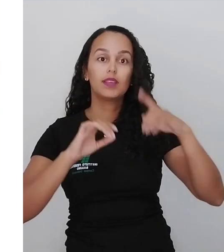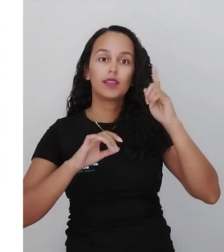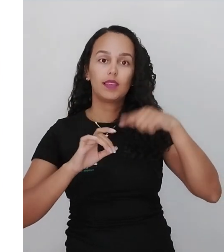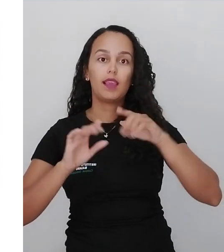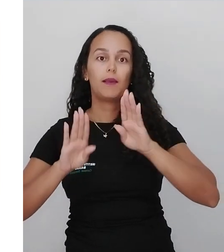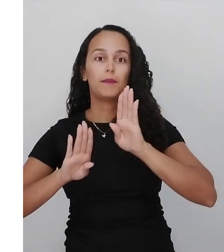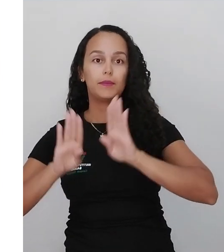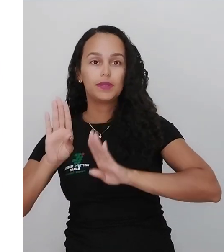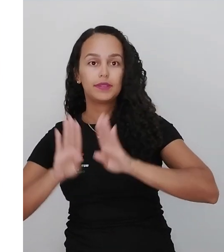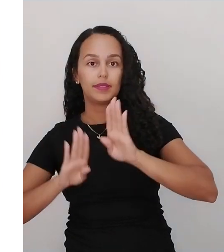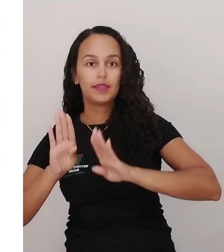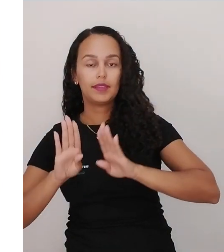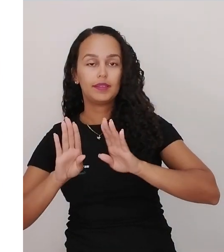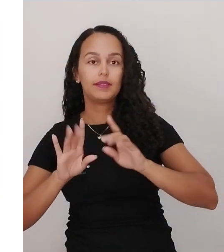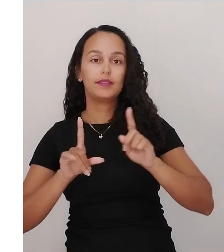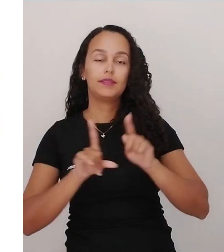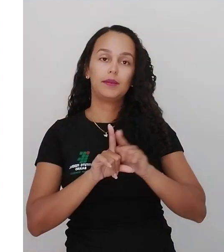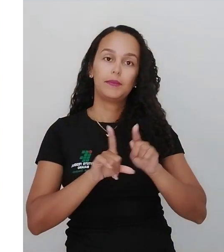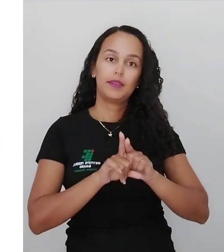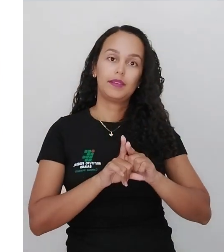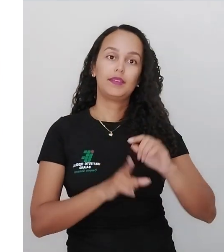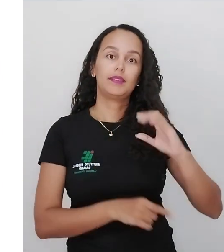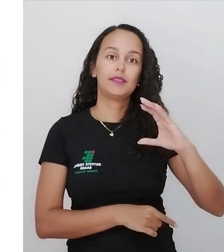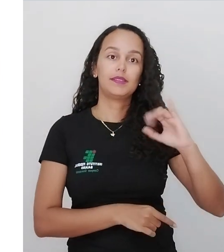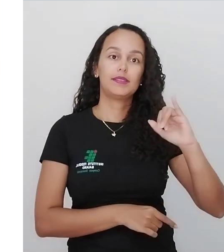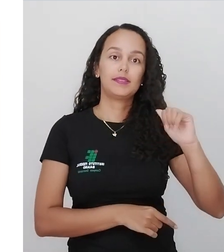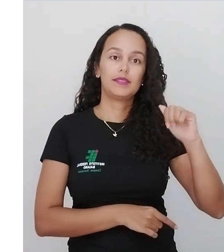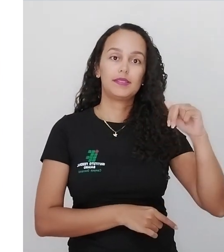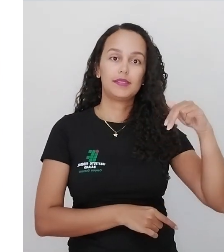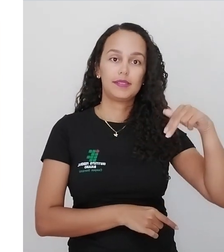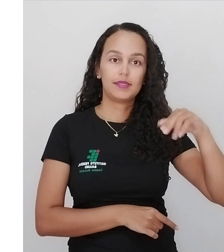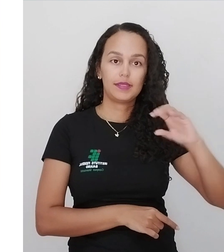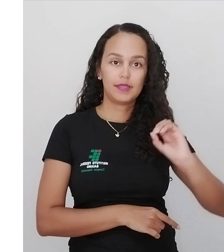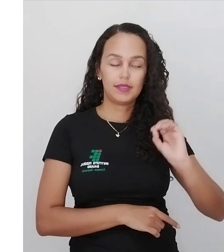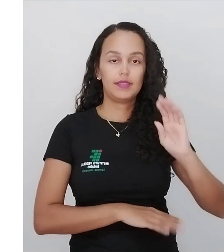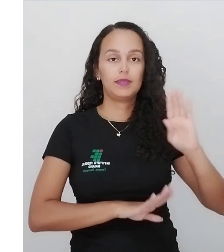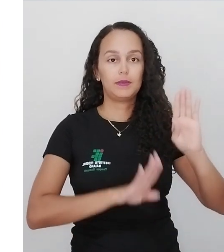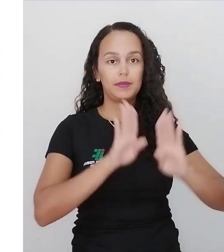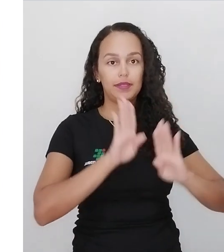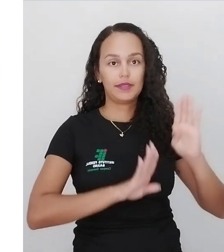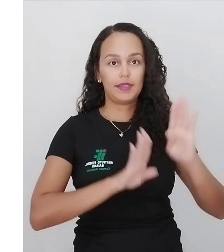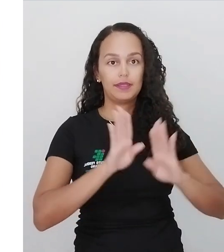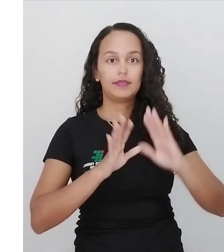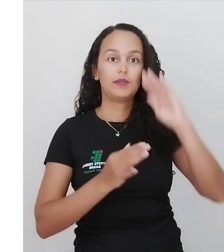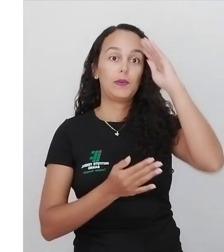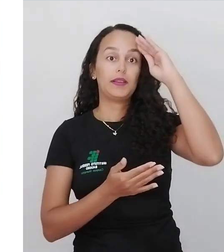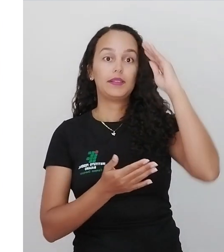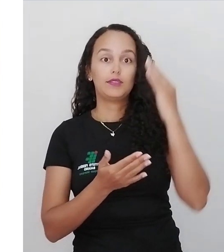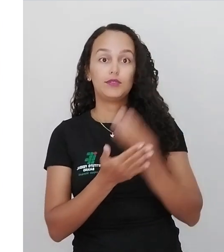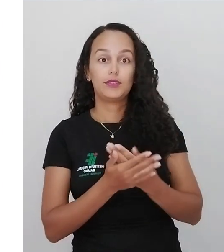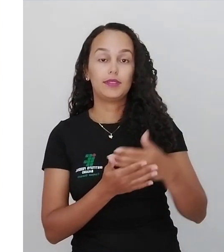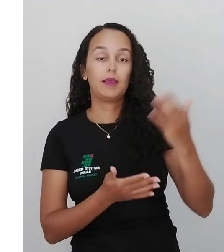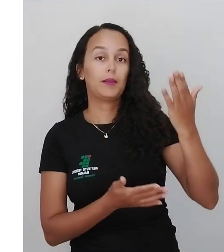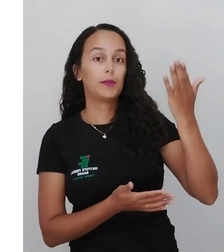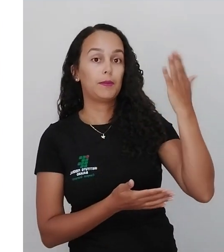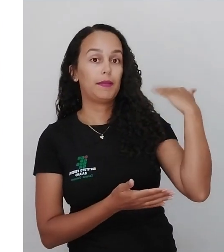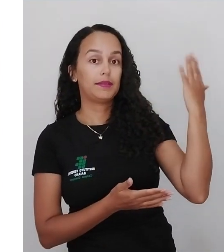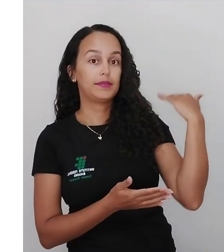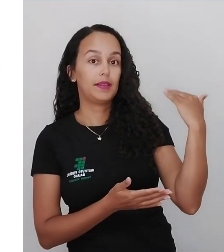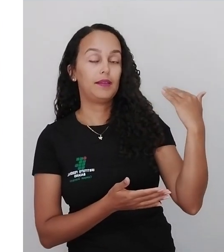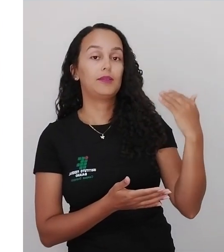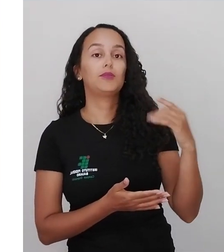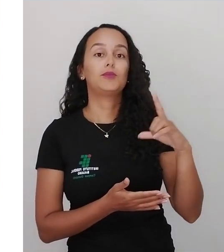deram origem a todas as formas de vida que nós conhecemos hoje. Esses seres, né, tiveram, né,